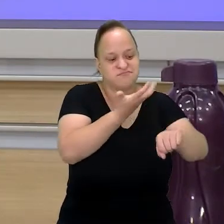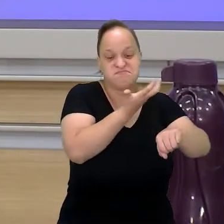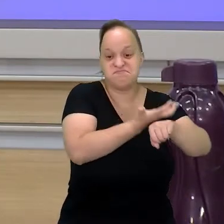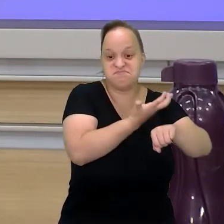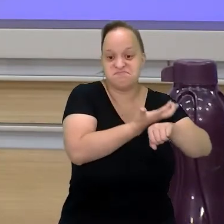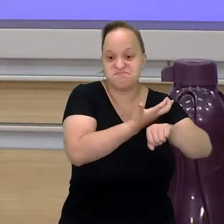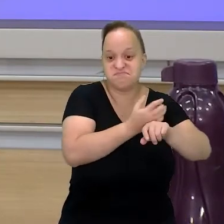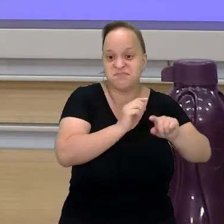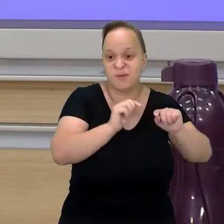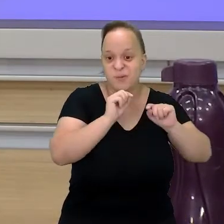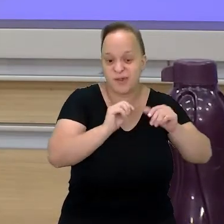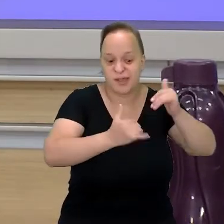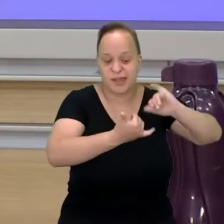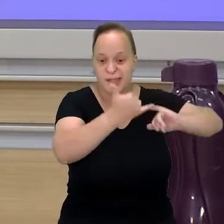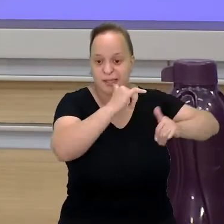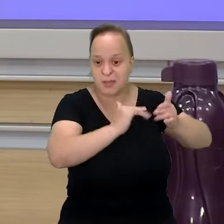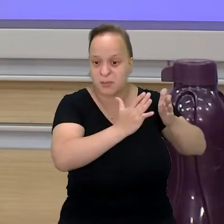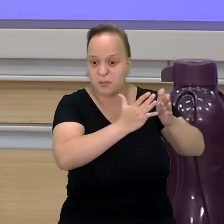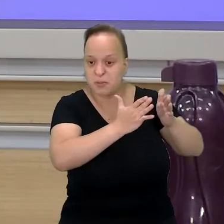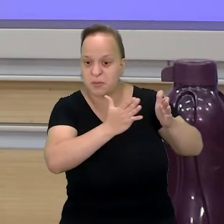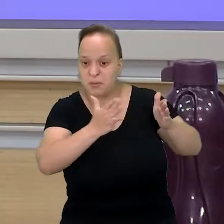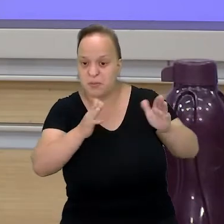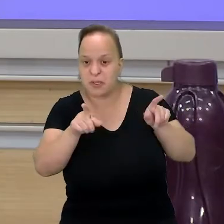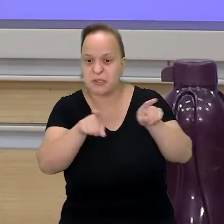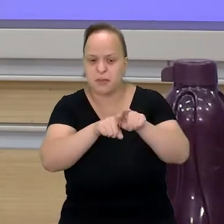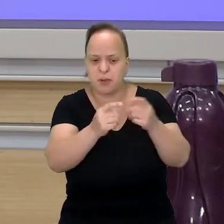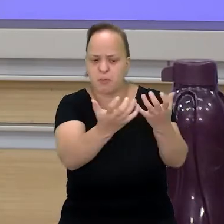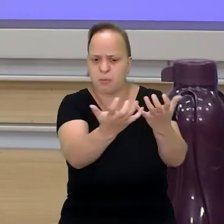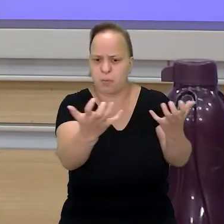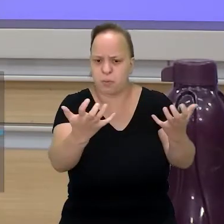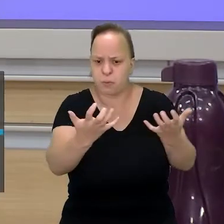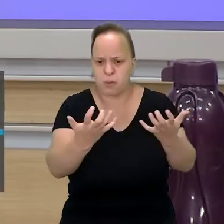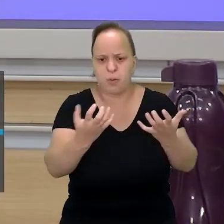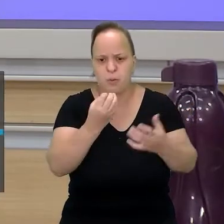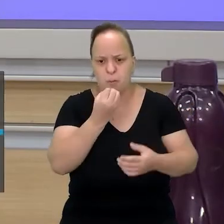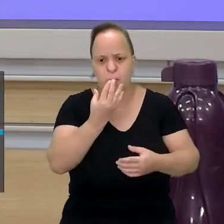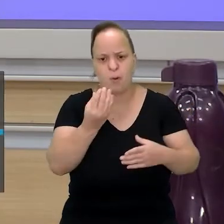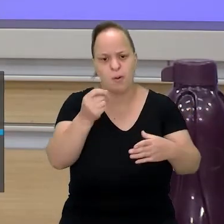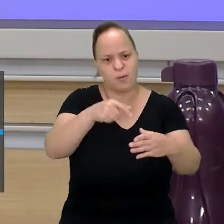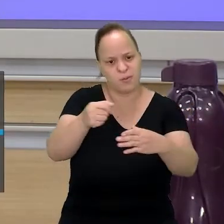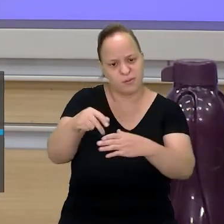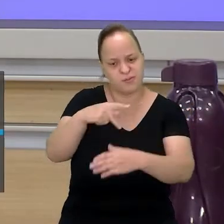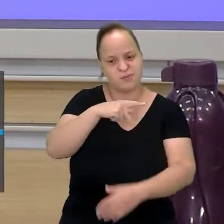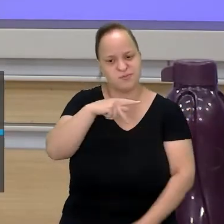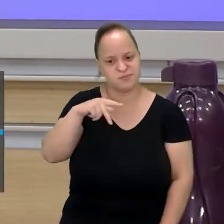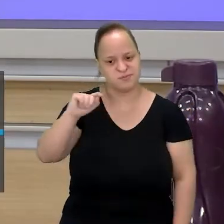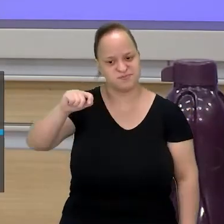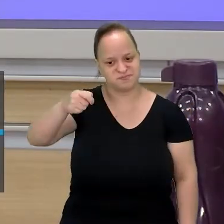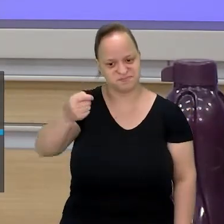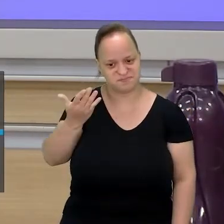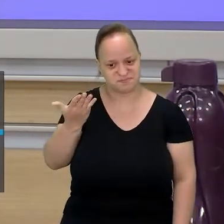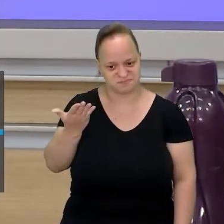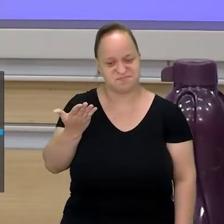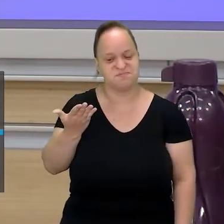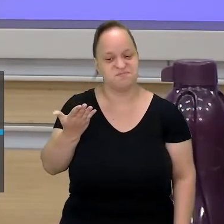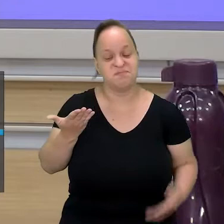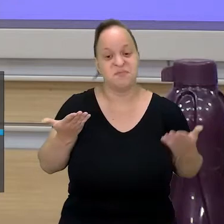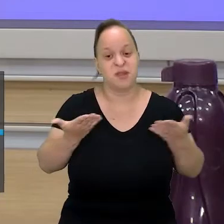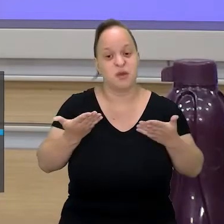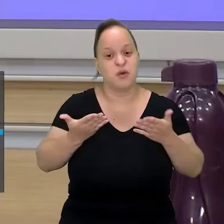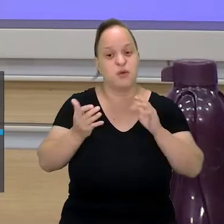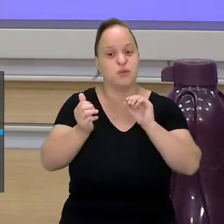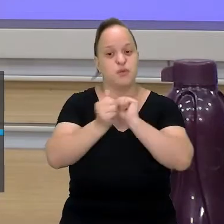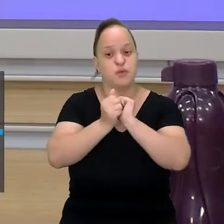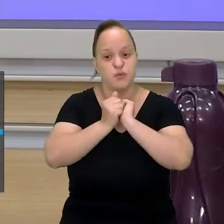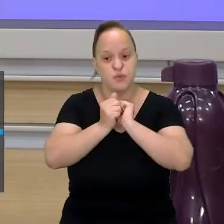componente Processos Químicos e a Fertilidade do Solo. Eu sou a professora Sumaia e estou aqui agora, neste